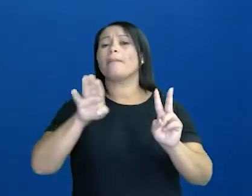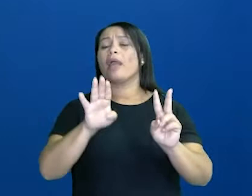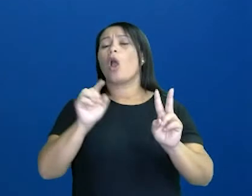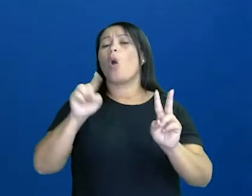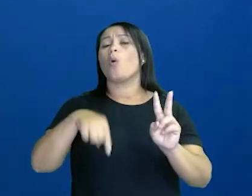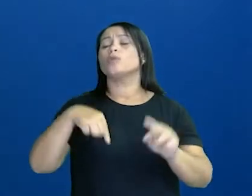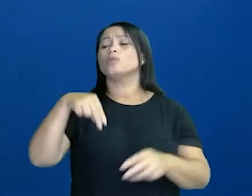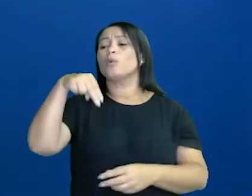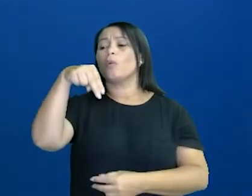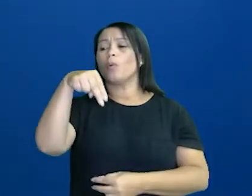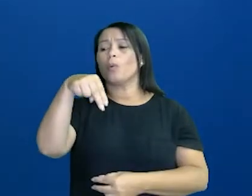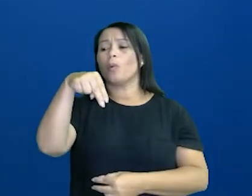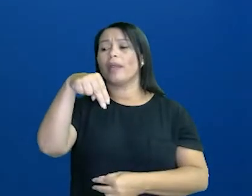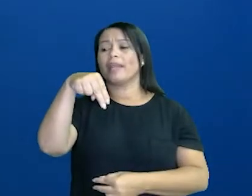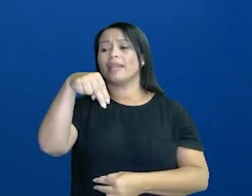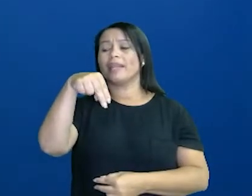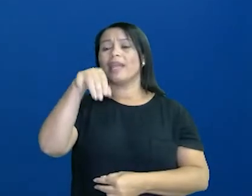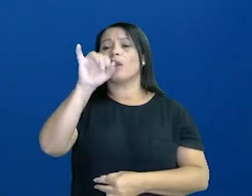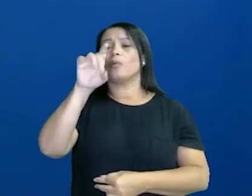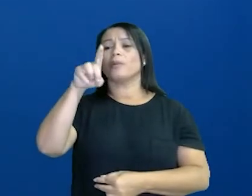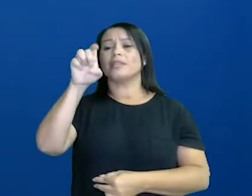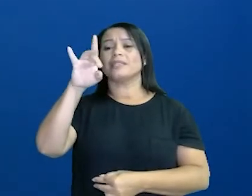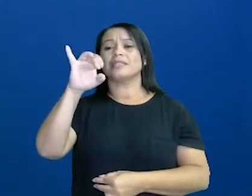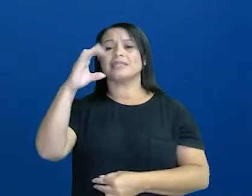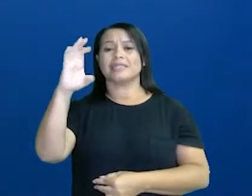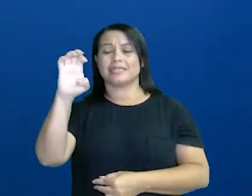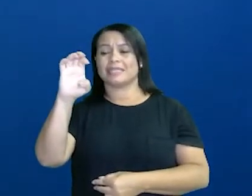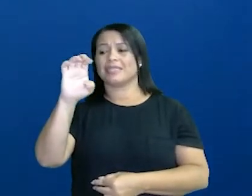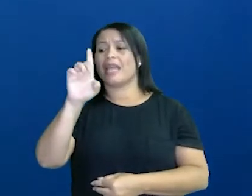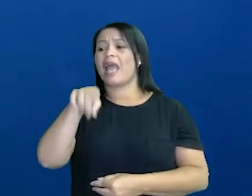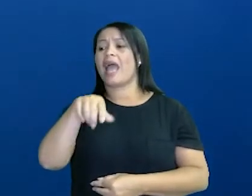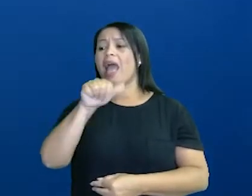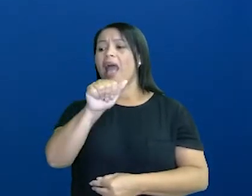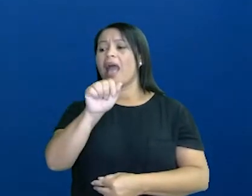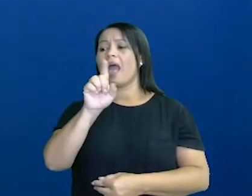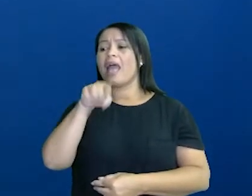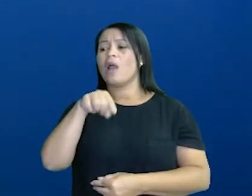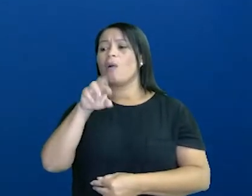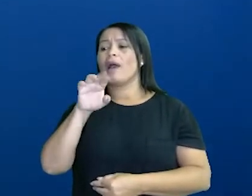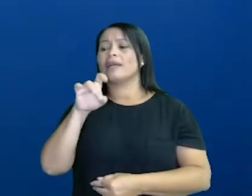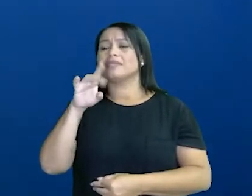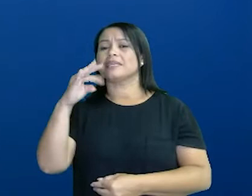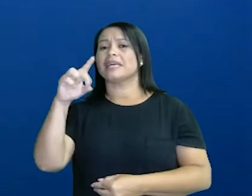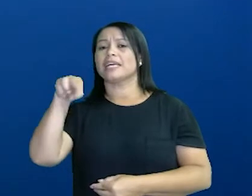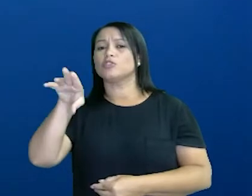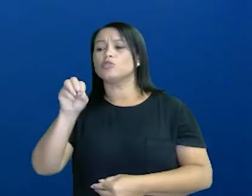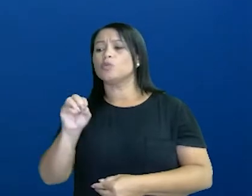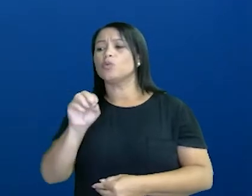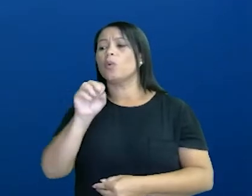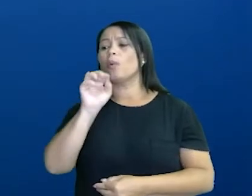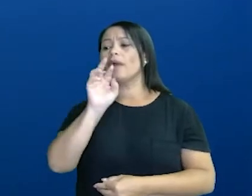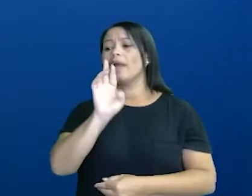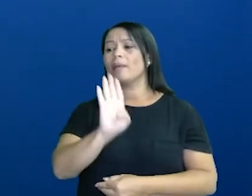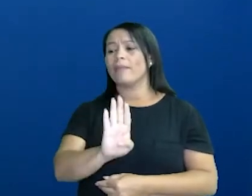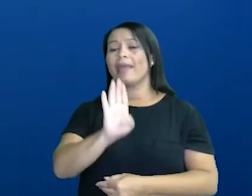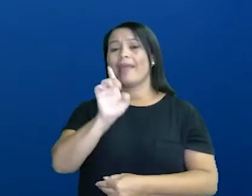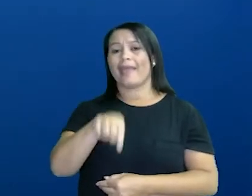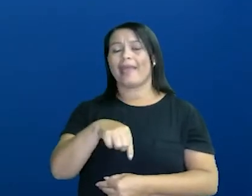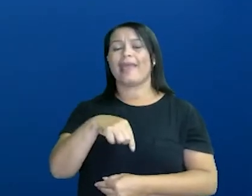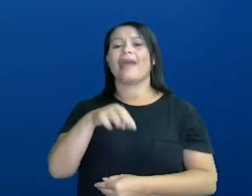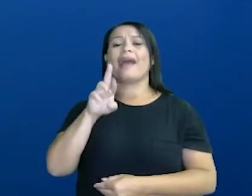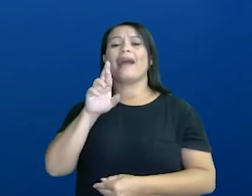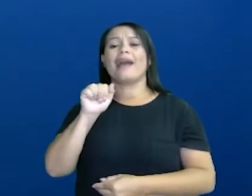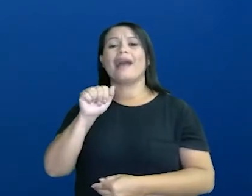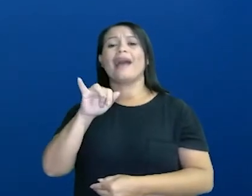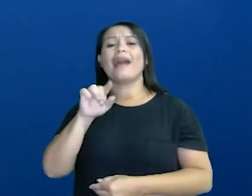n é o meu é o meu radicando e B é a minha raiz